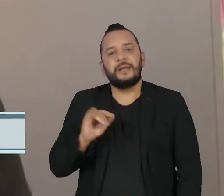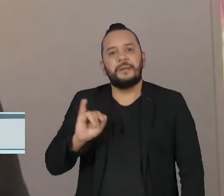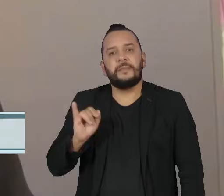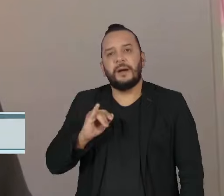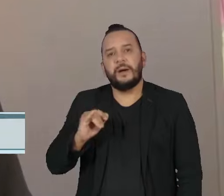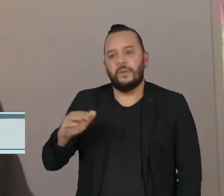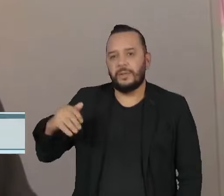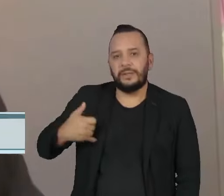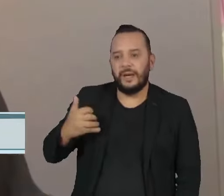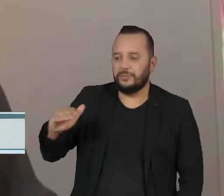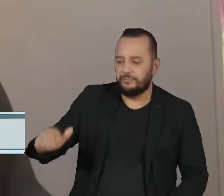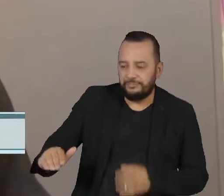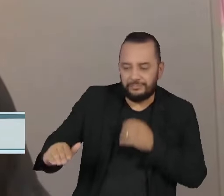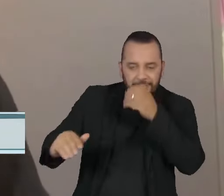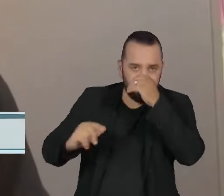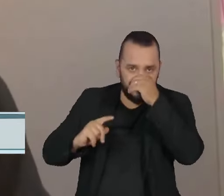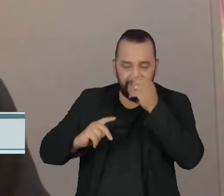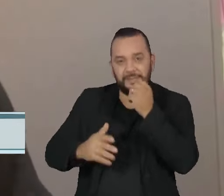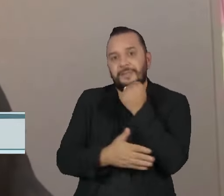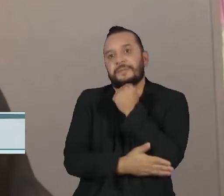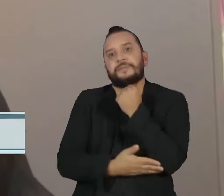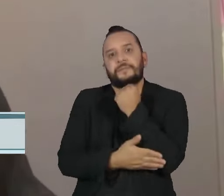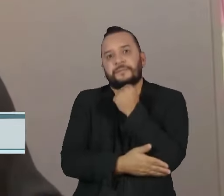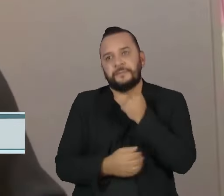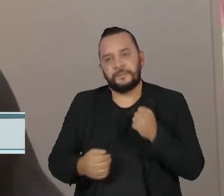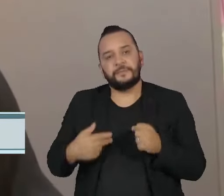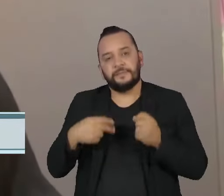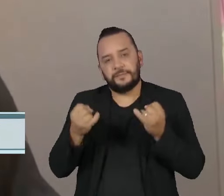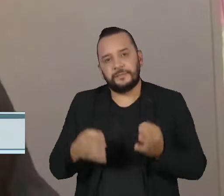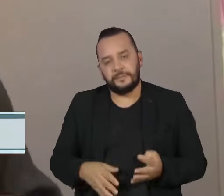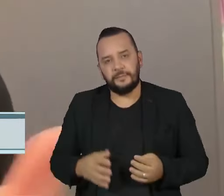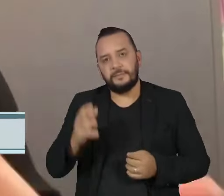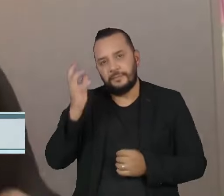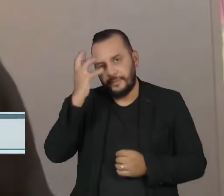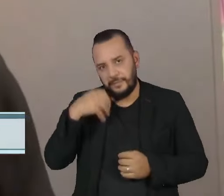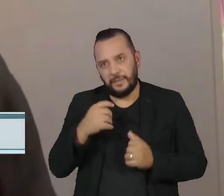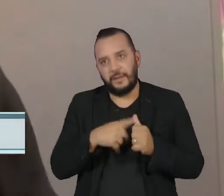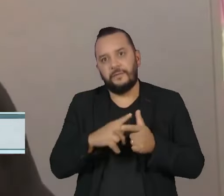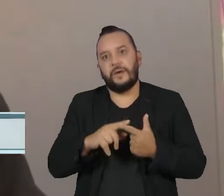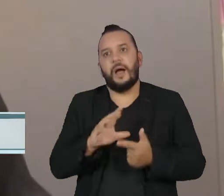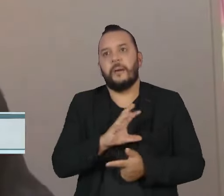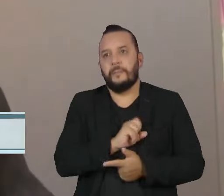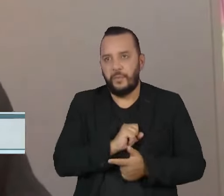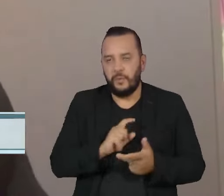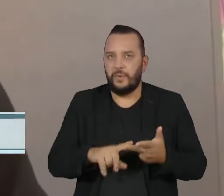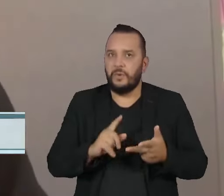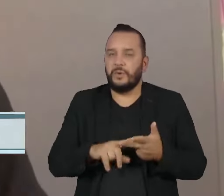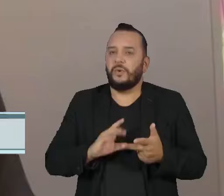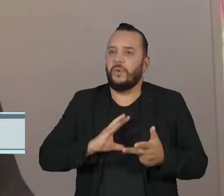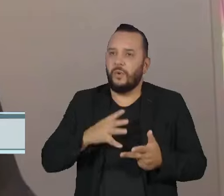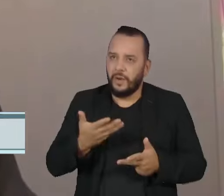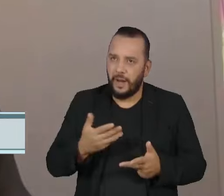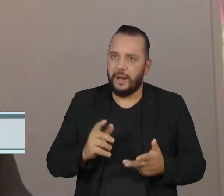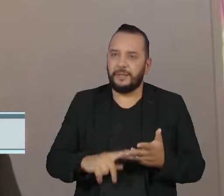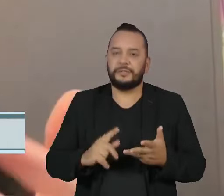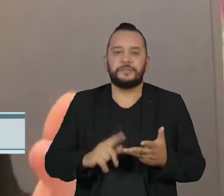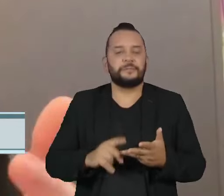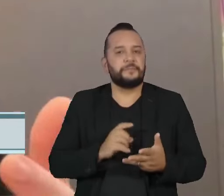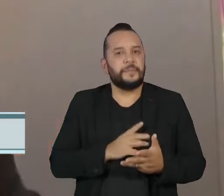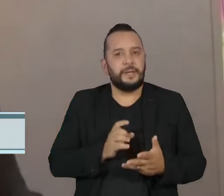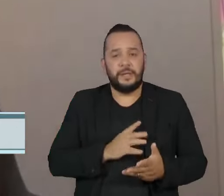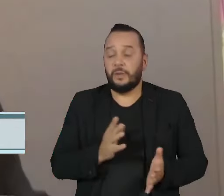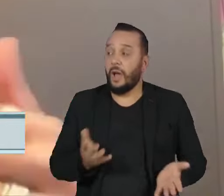que que que que é ciúme então falar sobre ciúme que fale sobre raiva que fale sobre amor sobre coragem que fale sobre medo